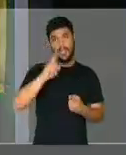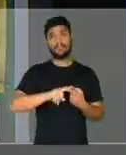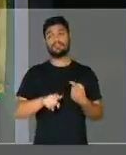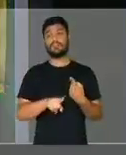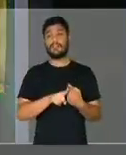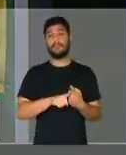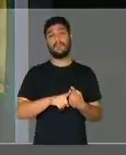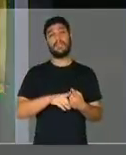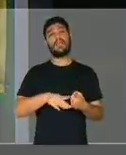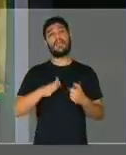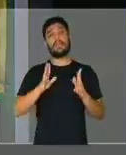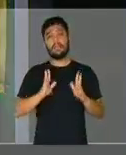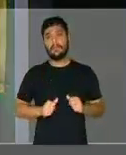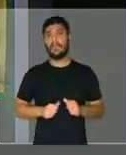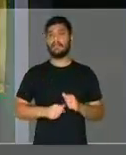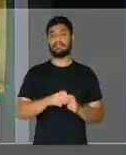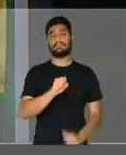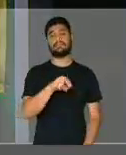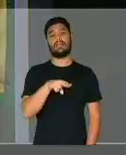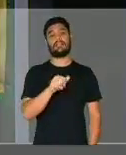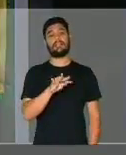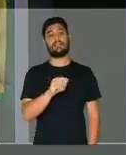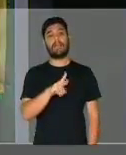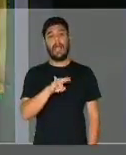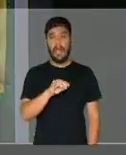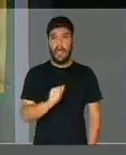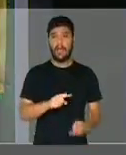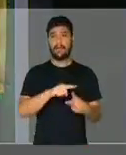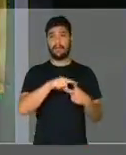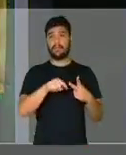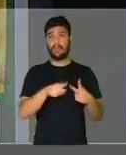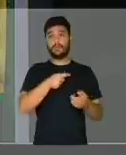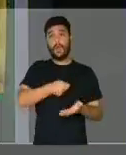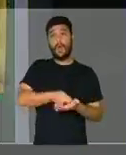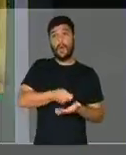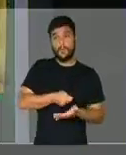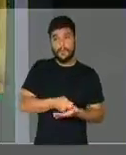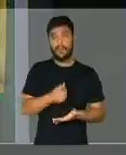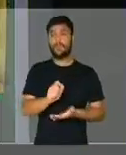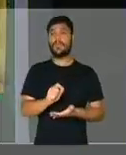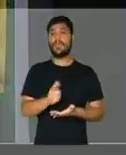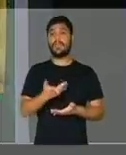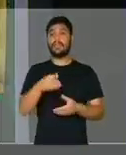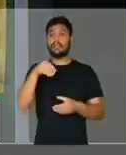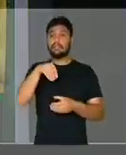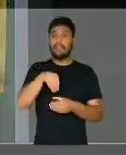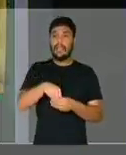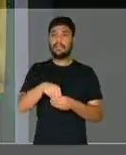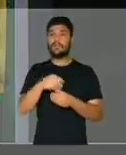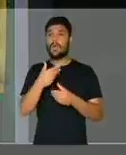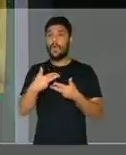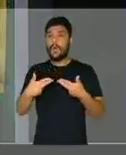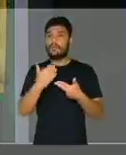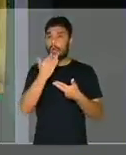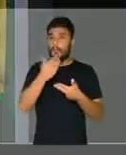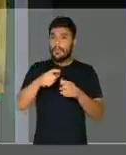legislação sanitária, obrigam a exposição da listagem de ingredientes nos rótulos dos